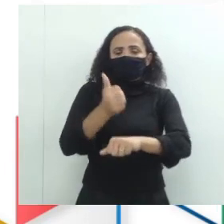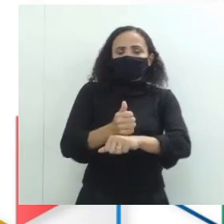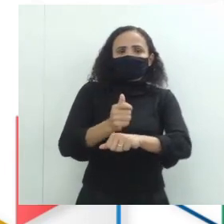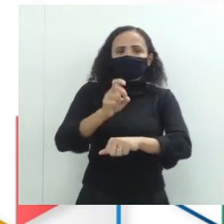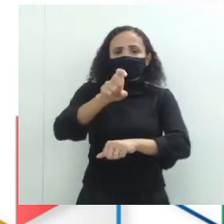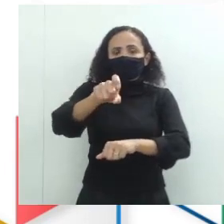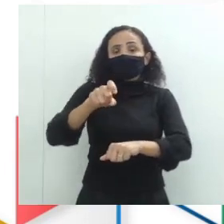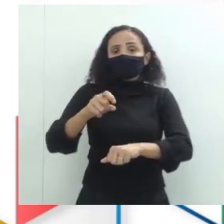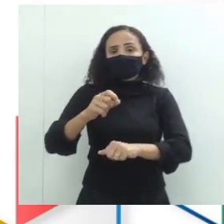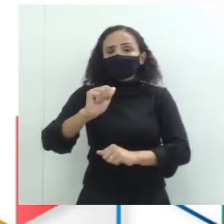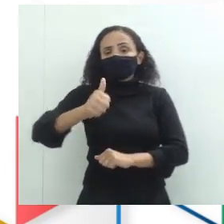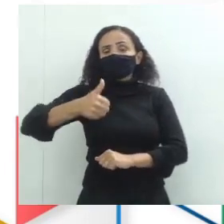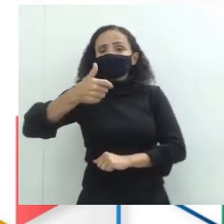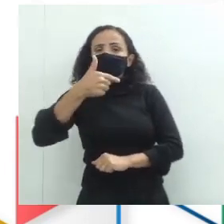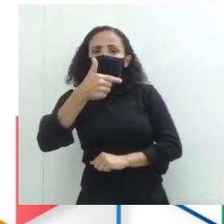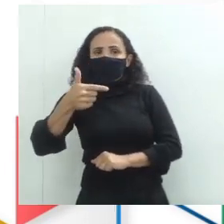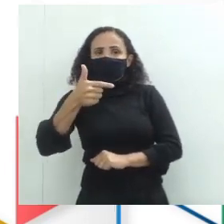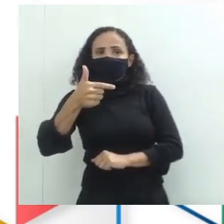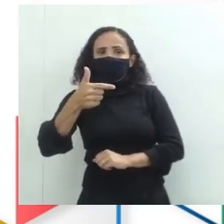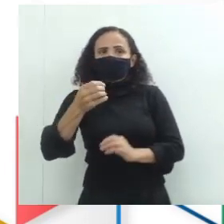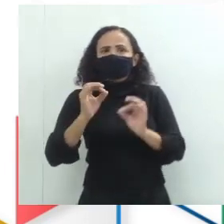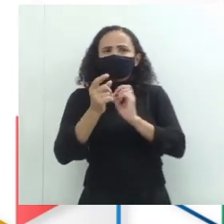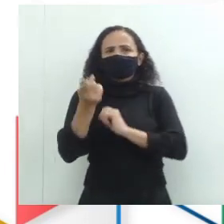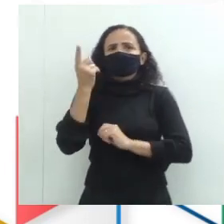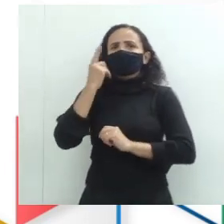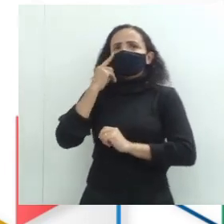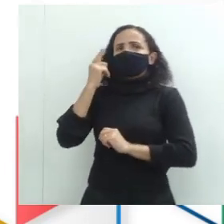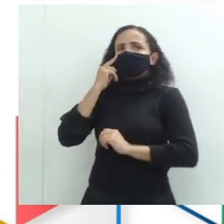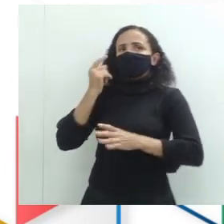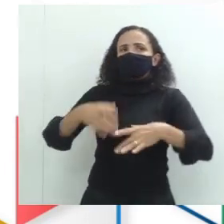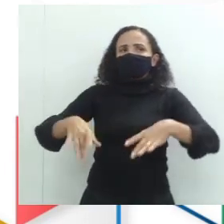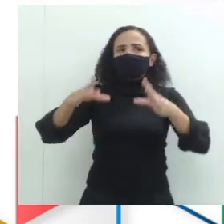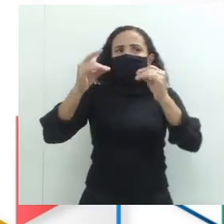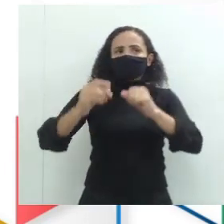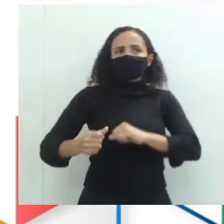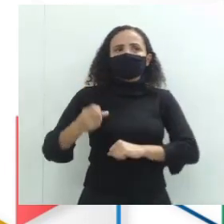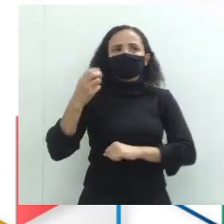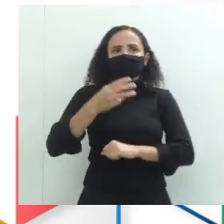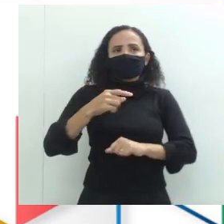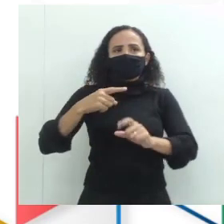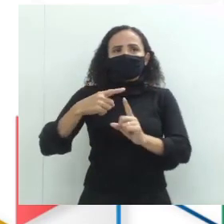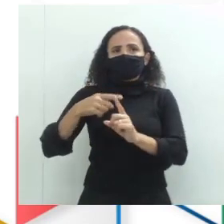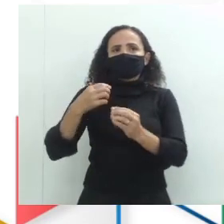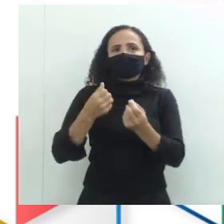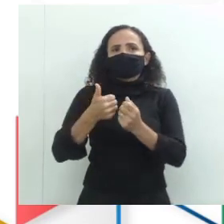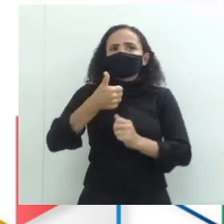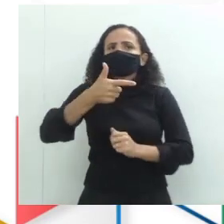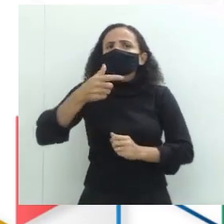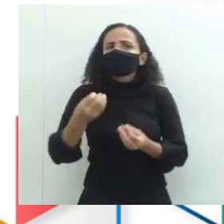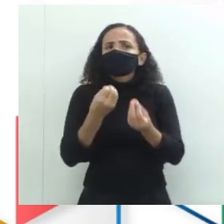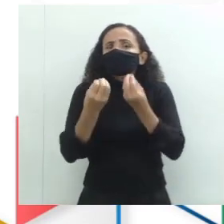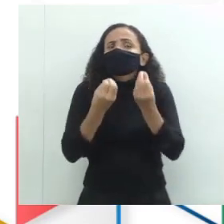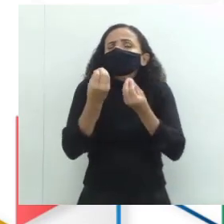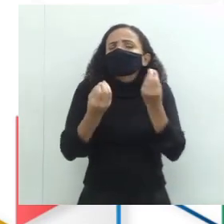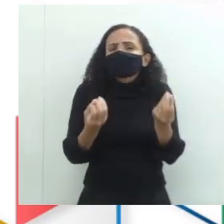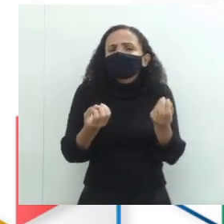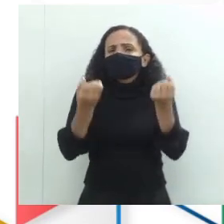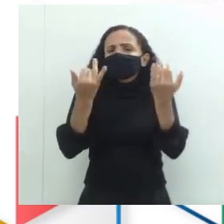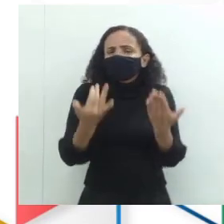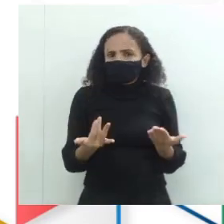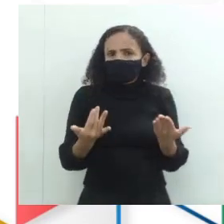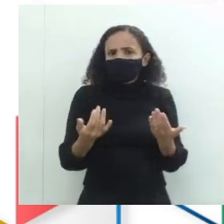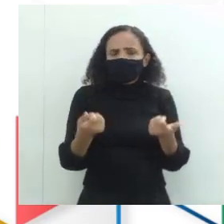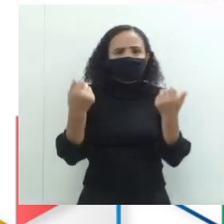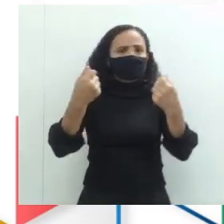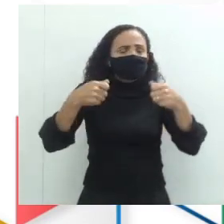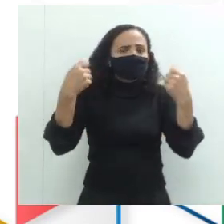teria 5 vezes 2 menos 4, 3 vezes 2 mais 12. Se não forem iguais,